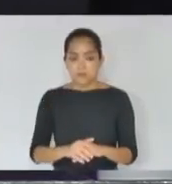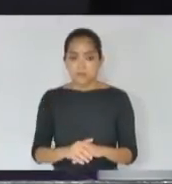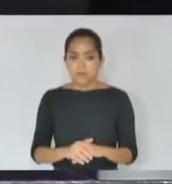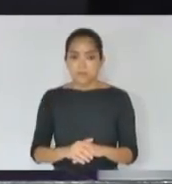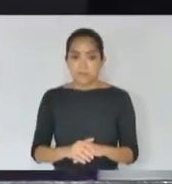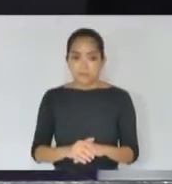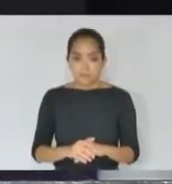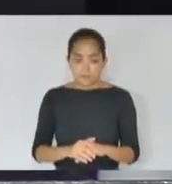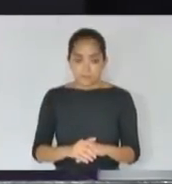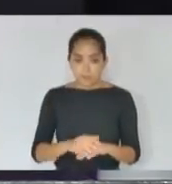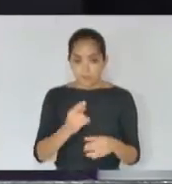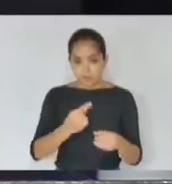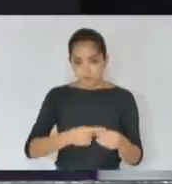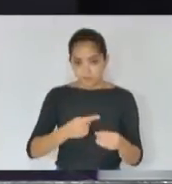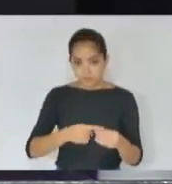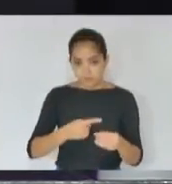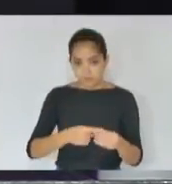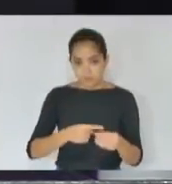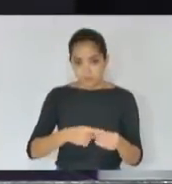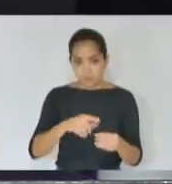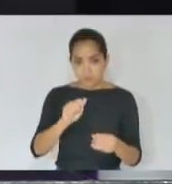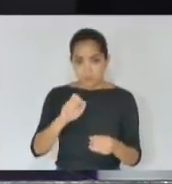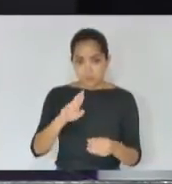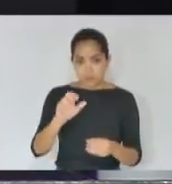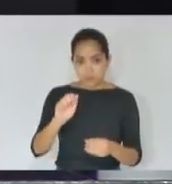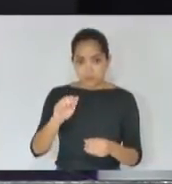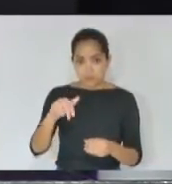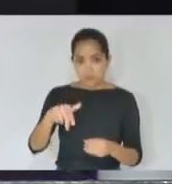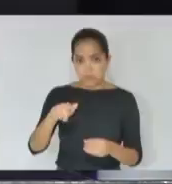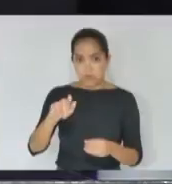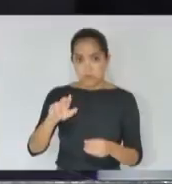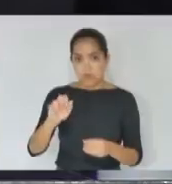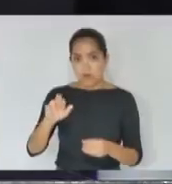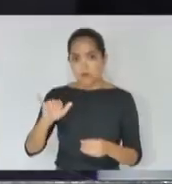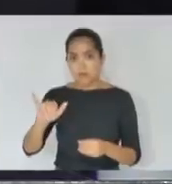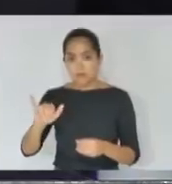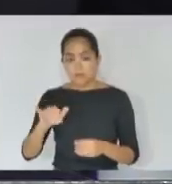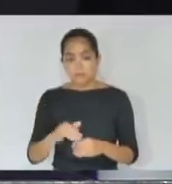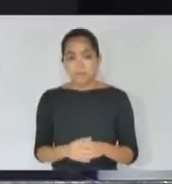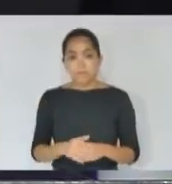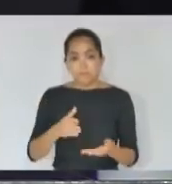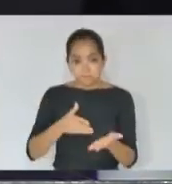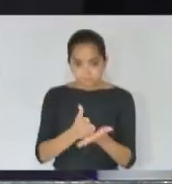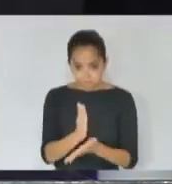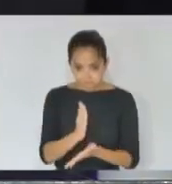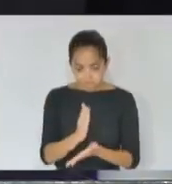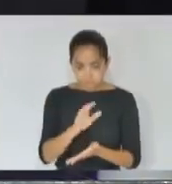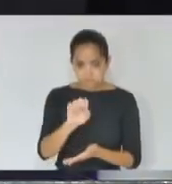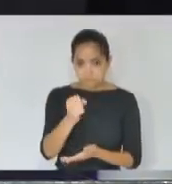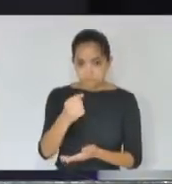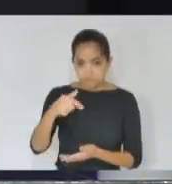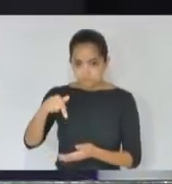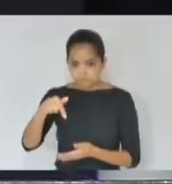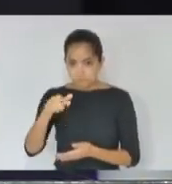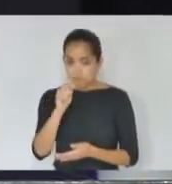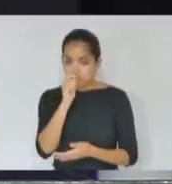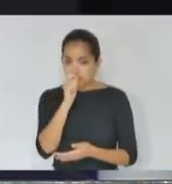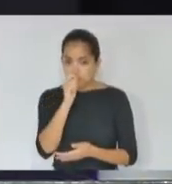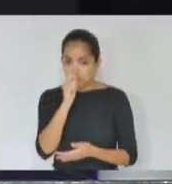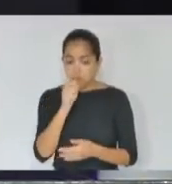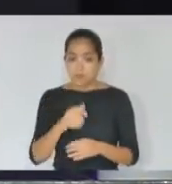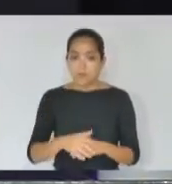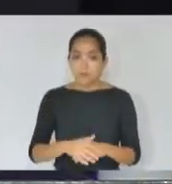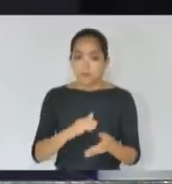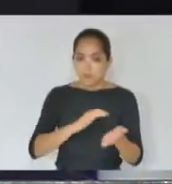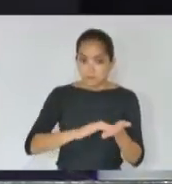Pacu, localizado no município de Araquari. Discussão, votação, aprovado. Pedido de informação 87, deputado João Amin, solicita ao